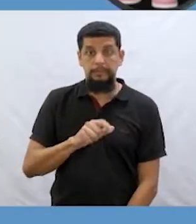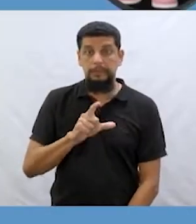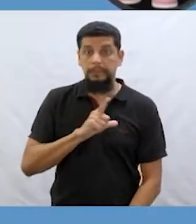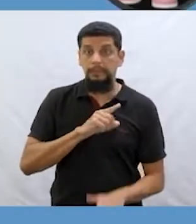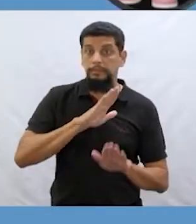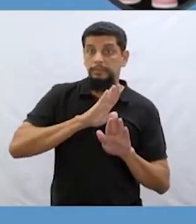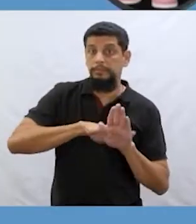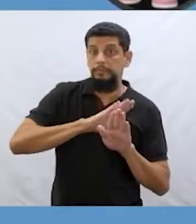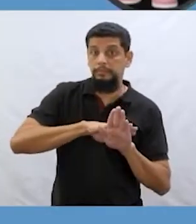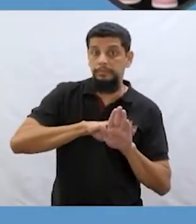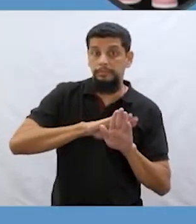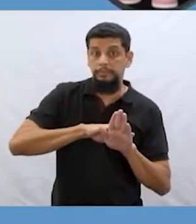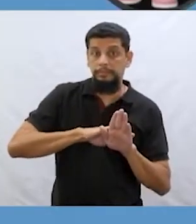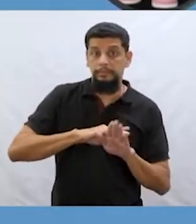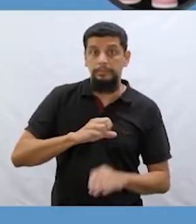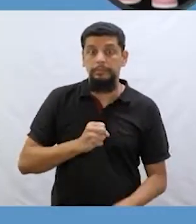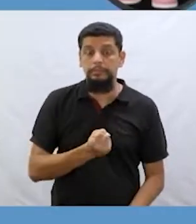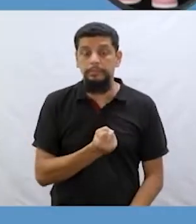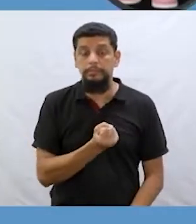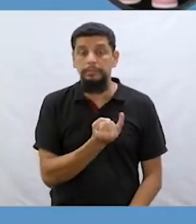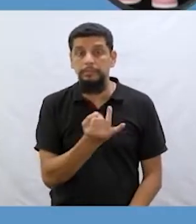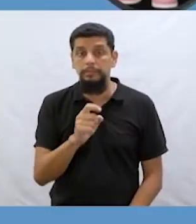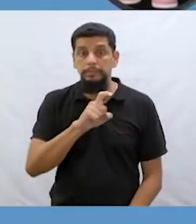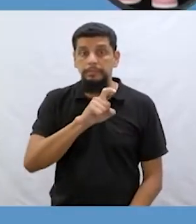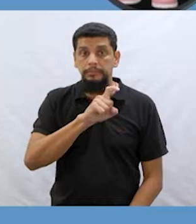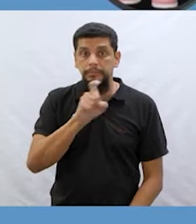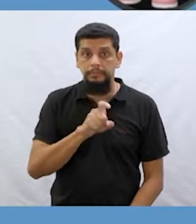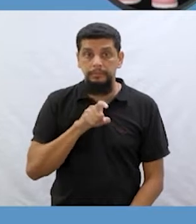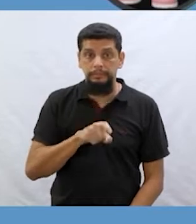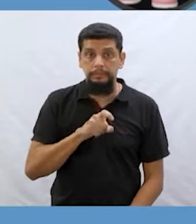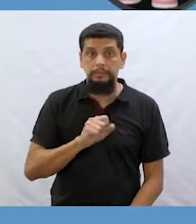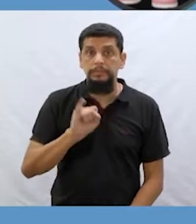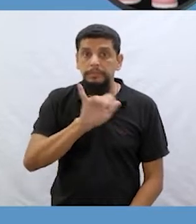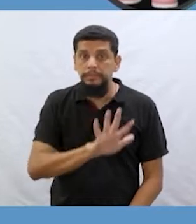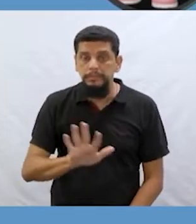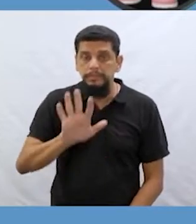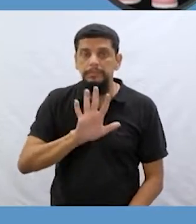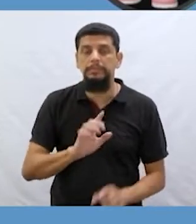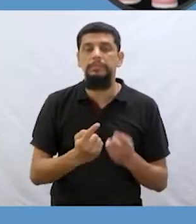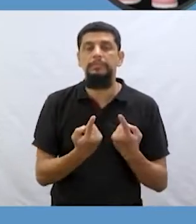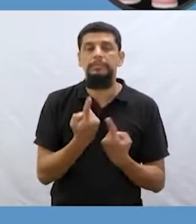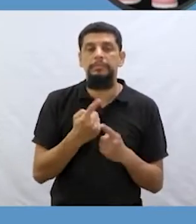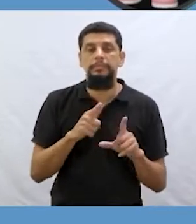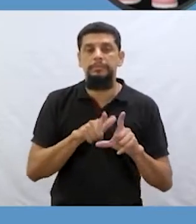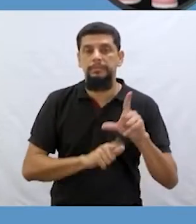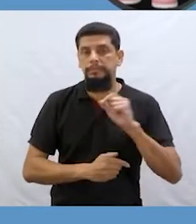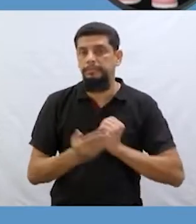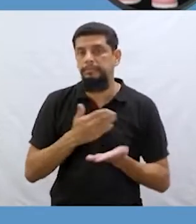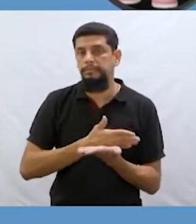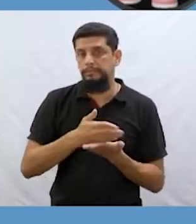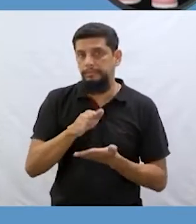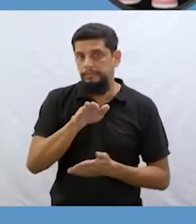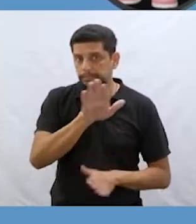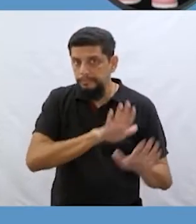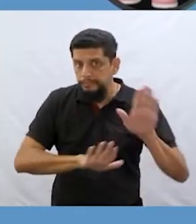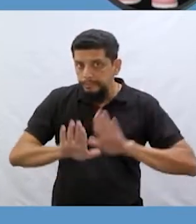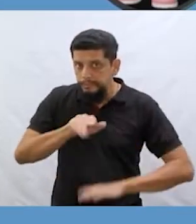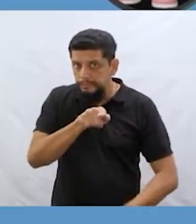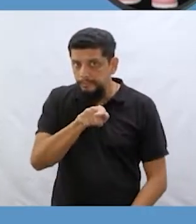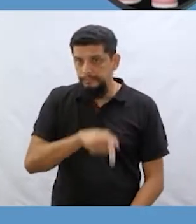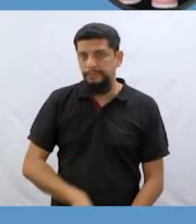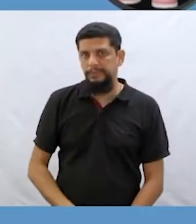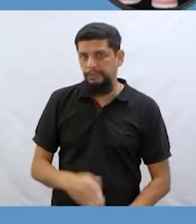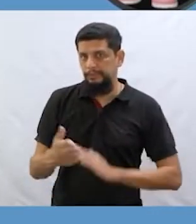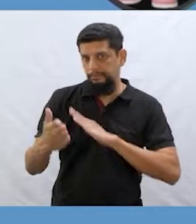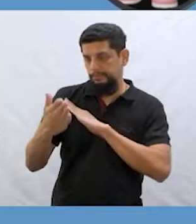que o que está por trás são imagens e a gente precisa descobrir com que letra começa. Estão